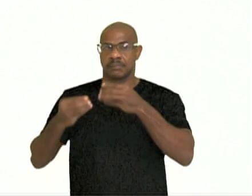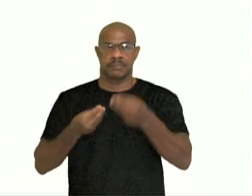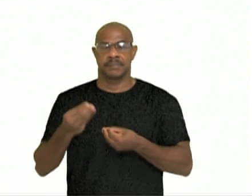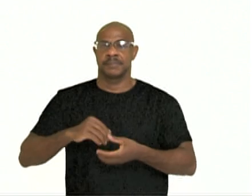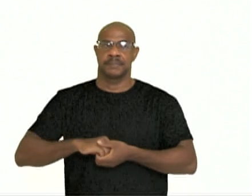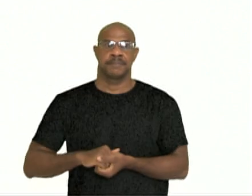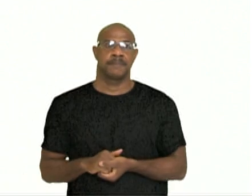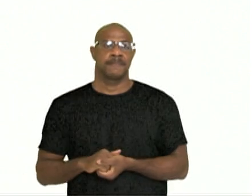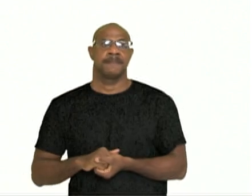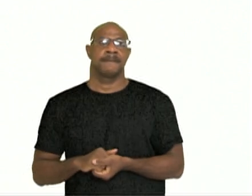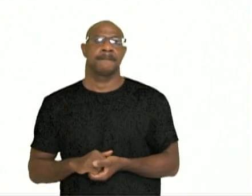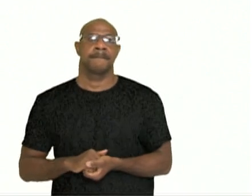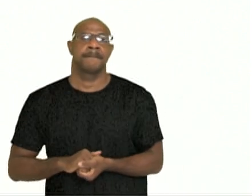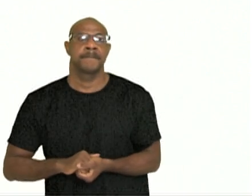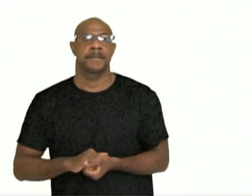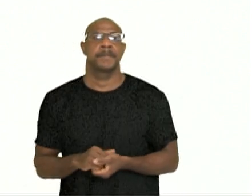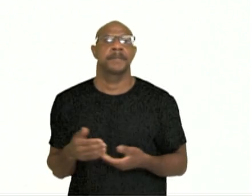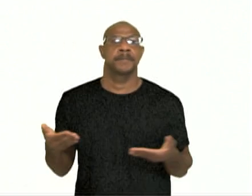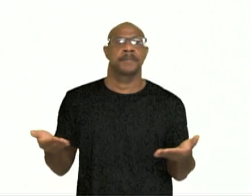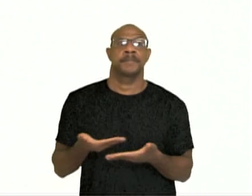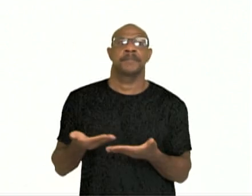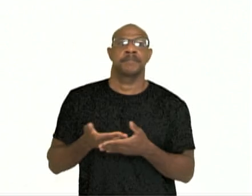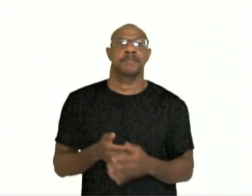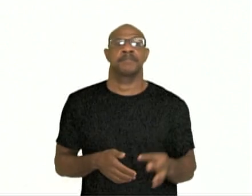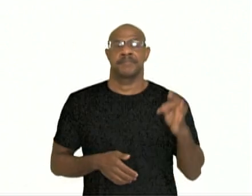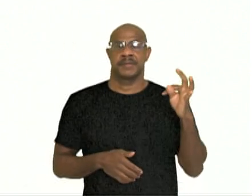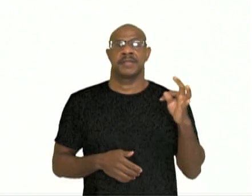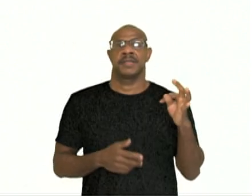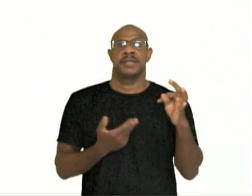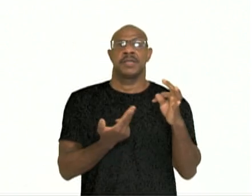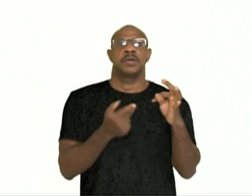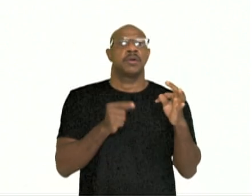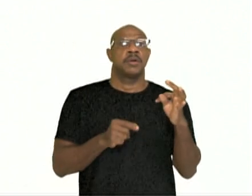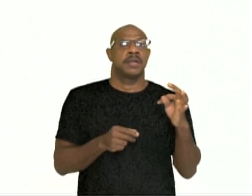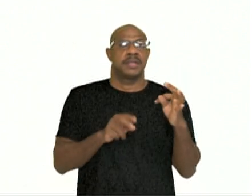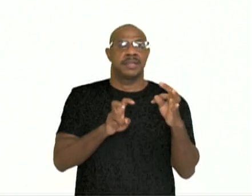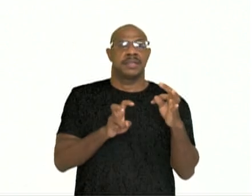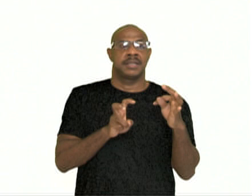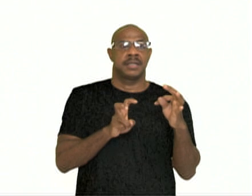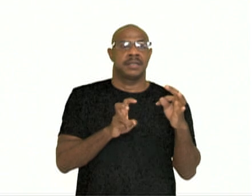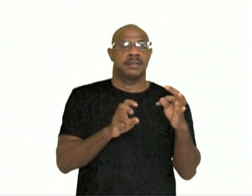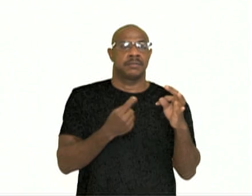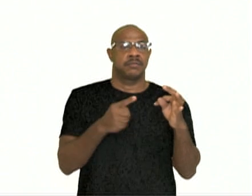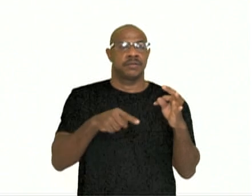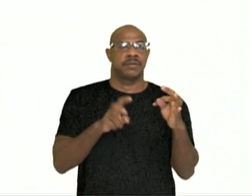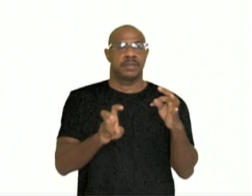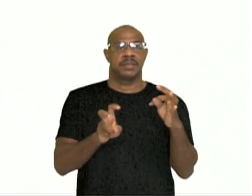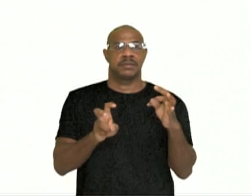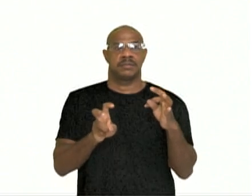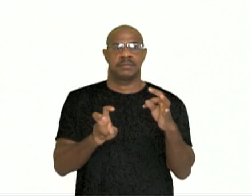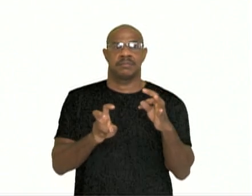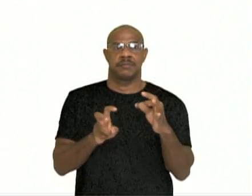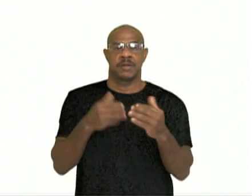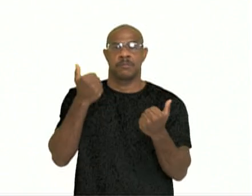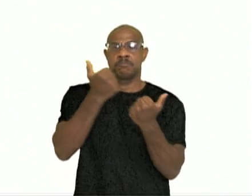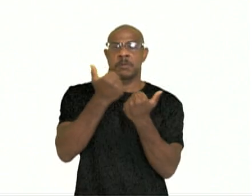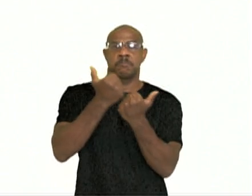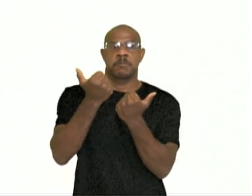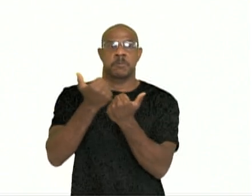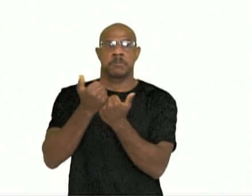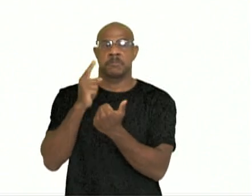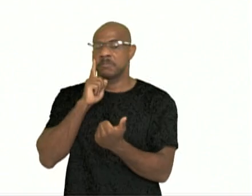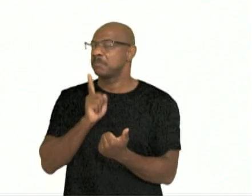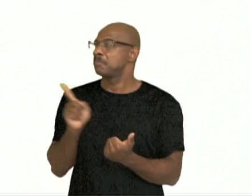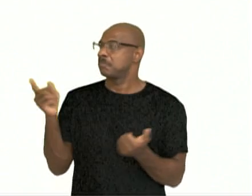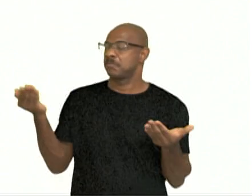instante. Agora vamos para o t igual a 1,5 segundos, né? Y igual a 2 vezes cosseno de